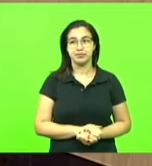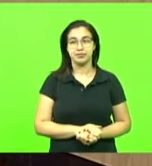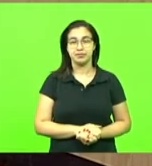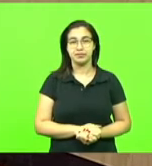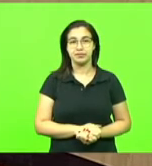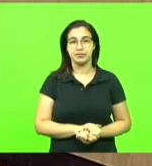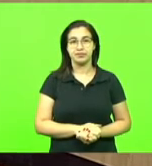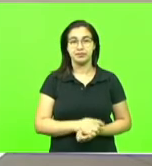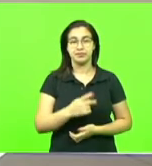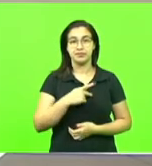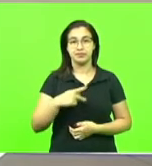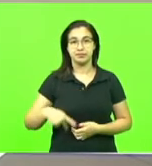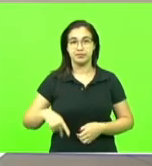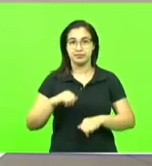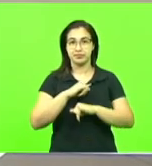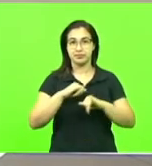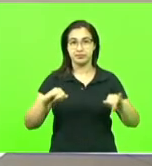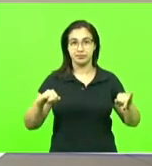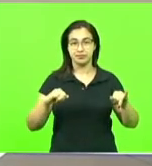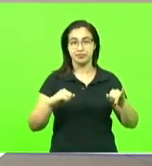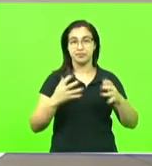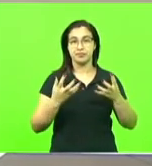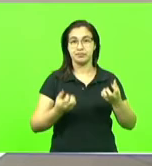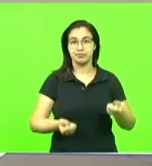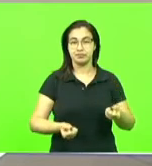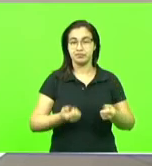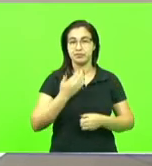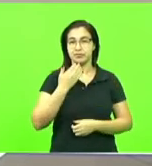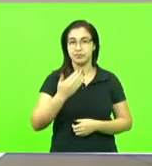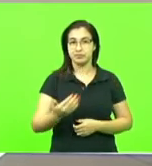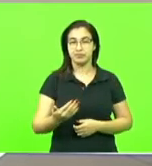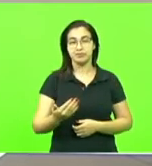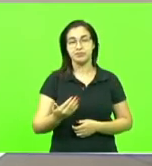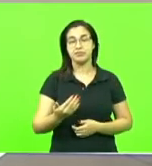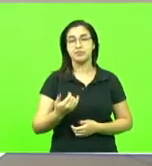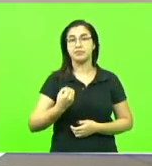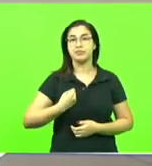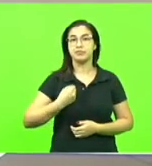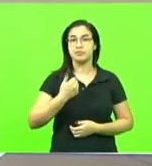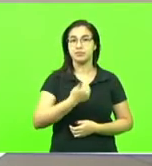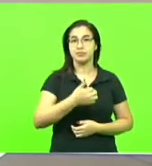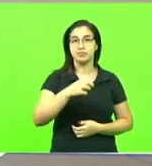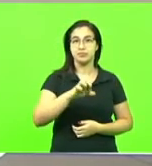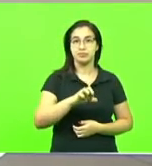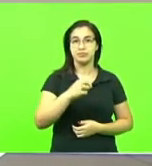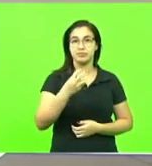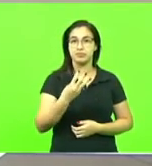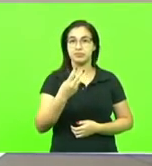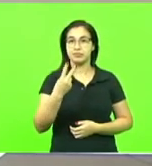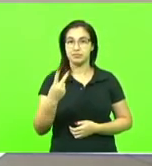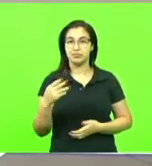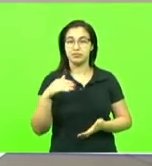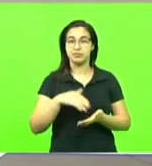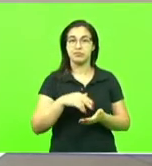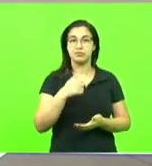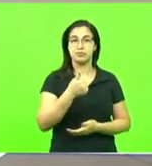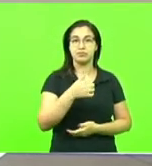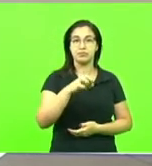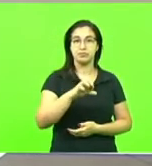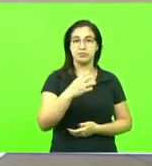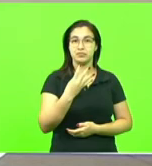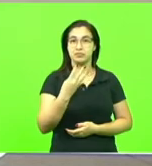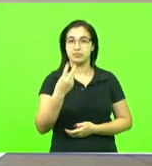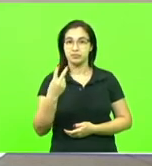Esta presidência comunica que defere os seguintes requerimentos. Requerimentos 1932 a